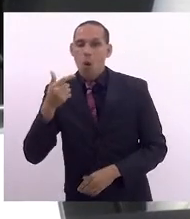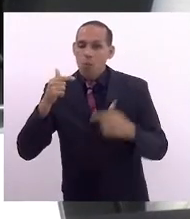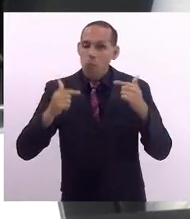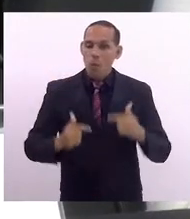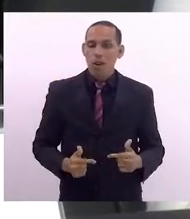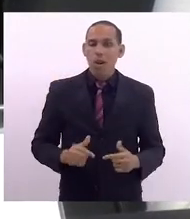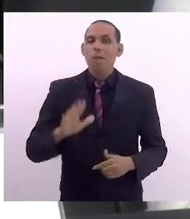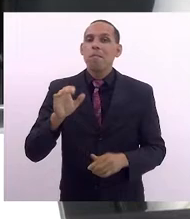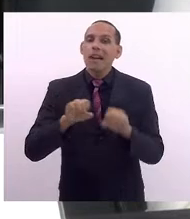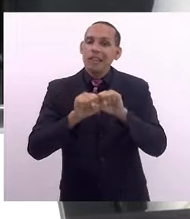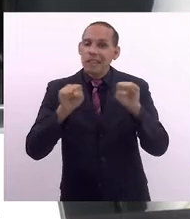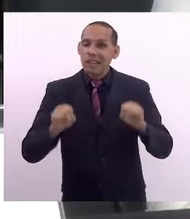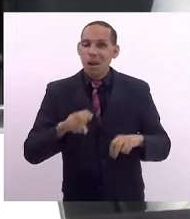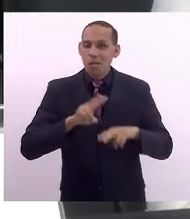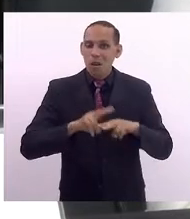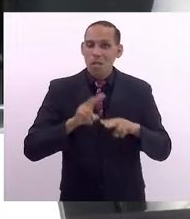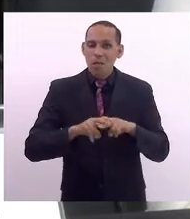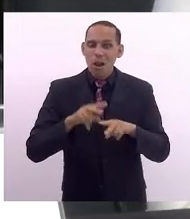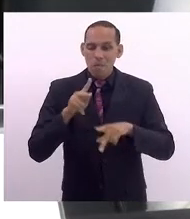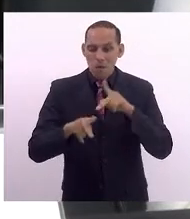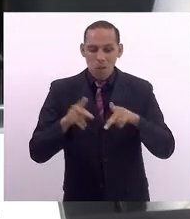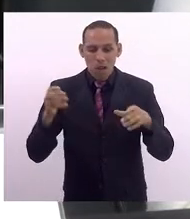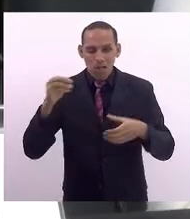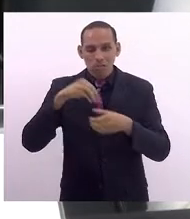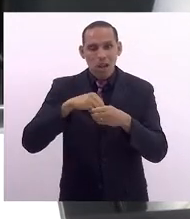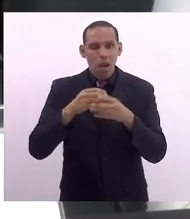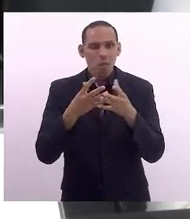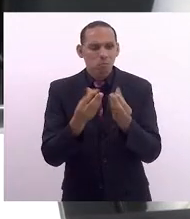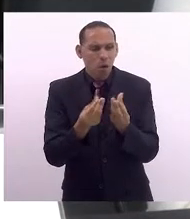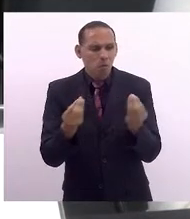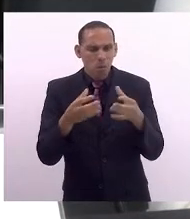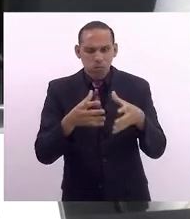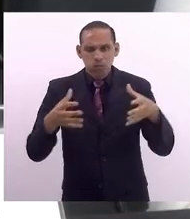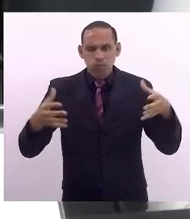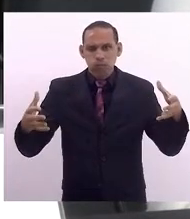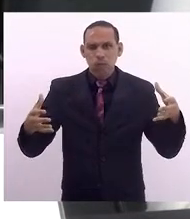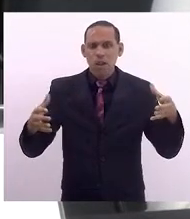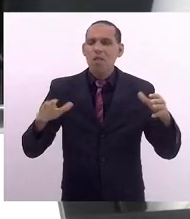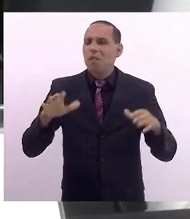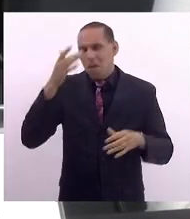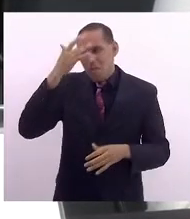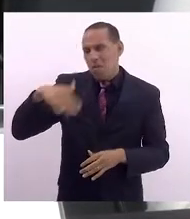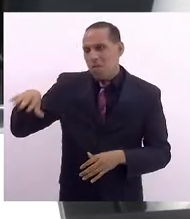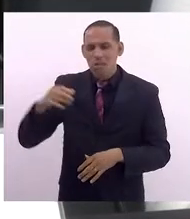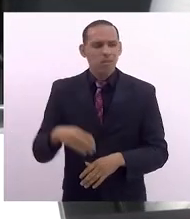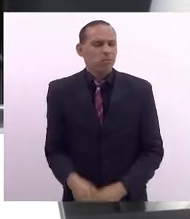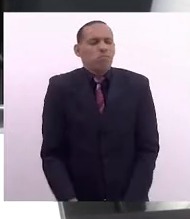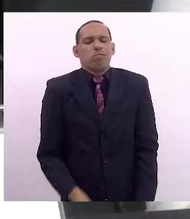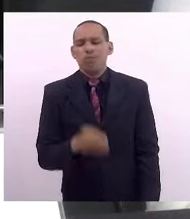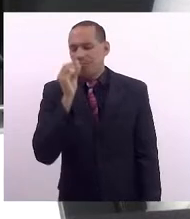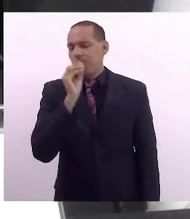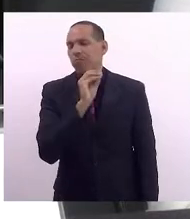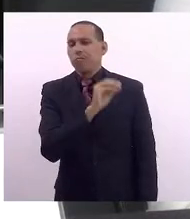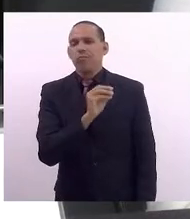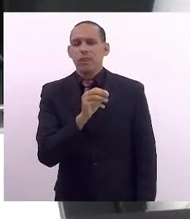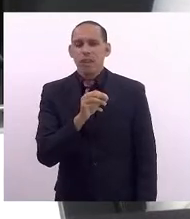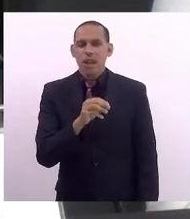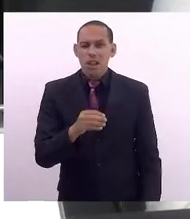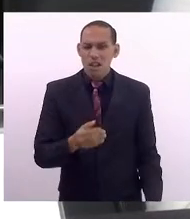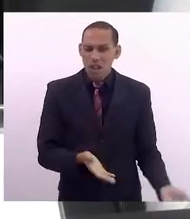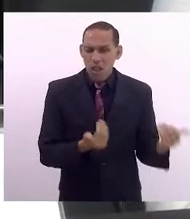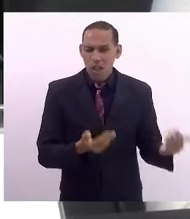sua população é muito grande. Mas as pessoas não querem saber de pessoas privadas de liberdade. As pessoas não querem saber de adolescentes